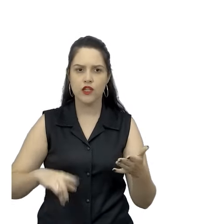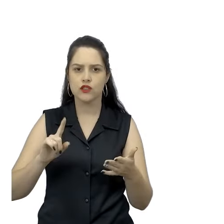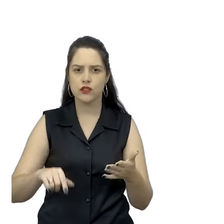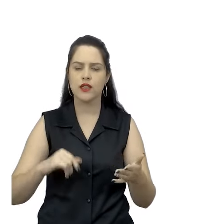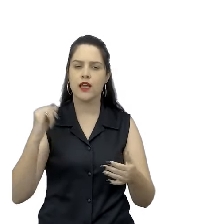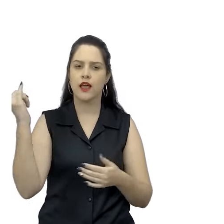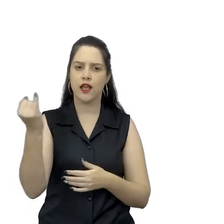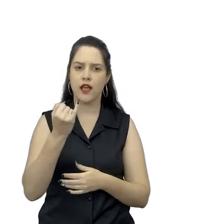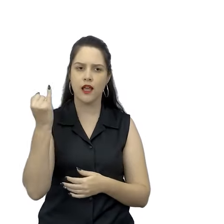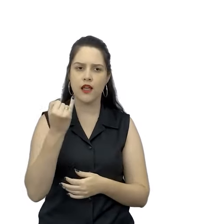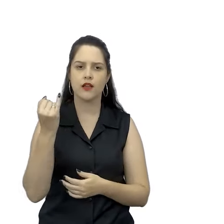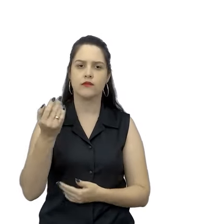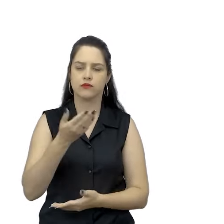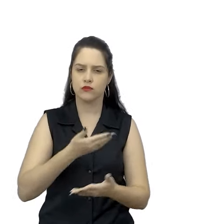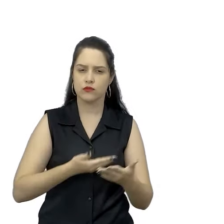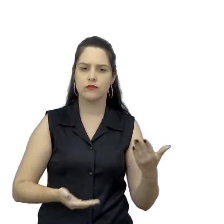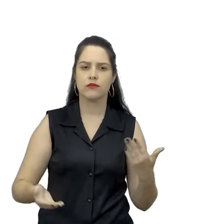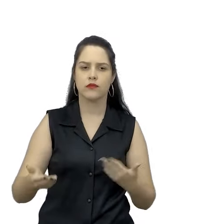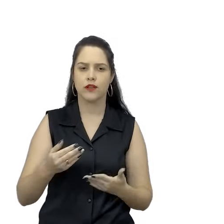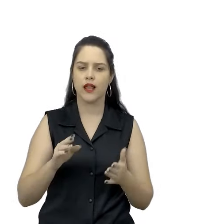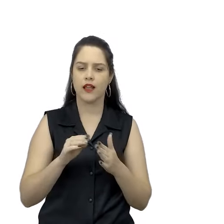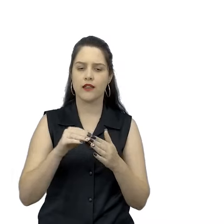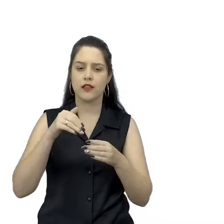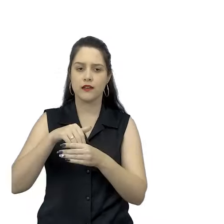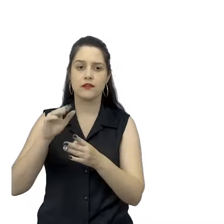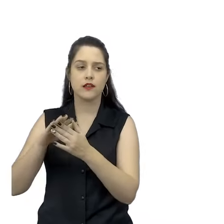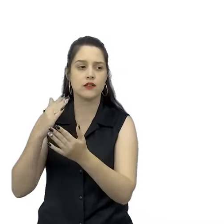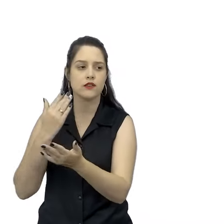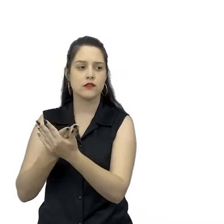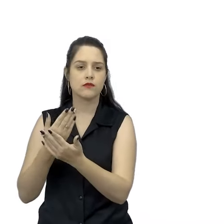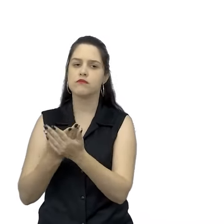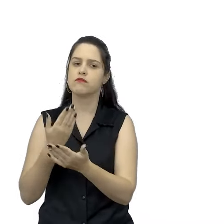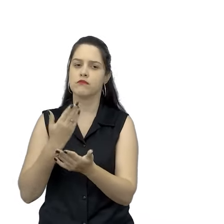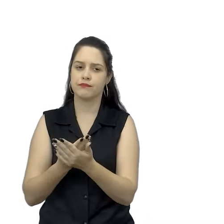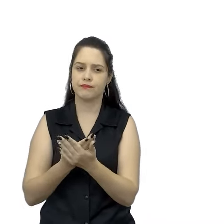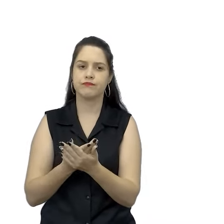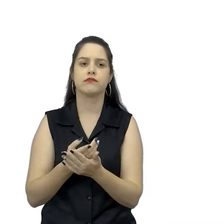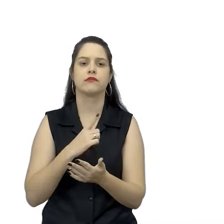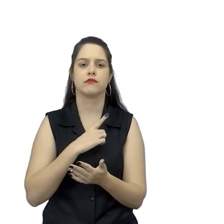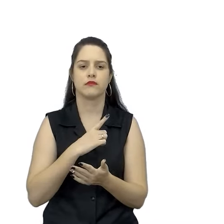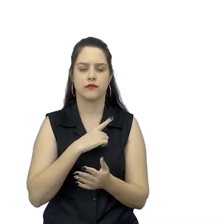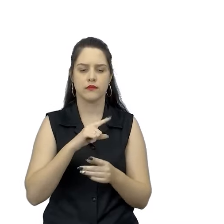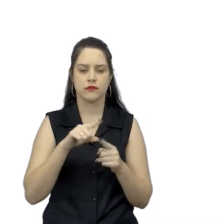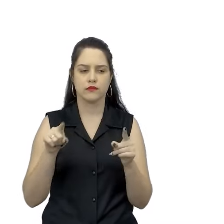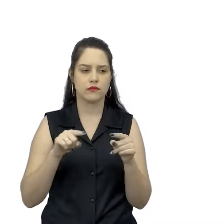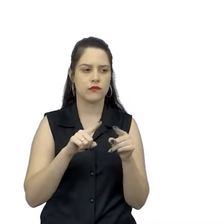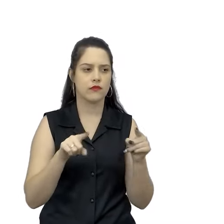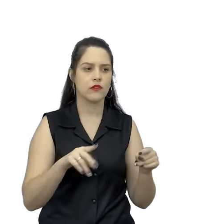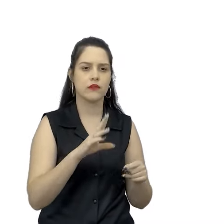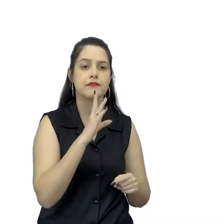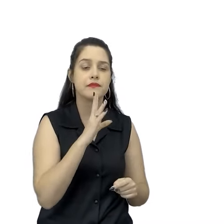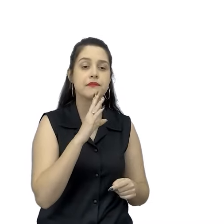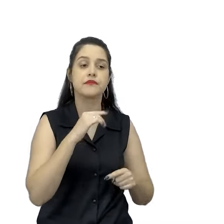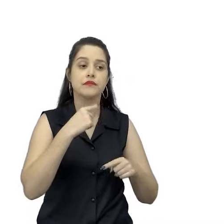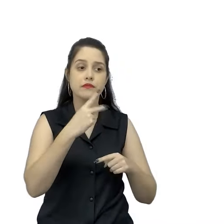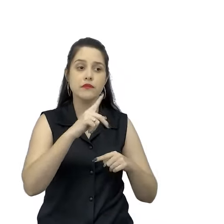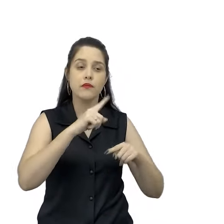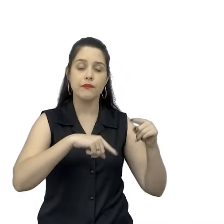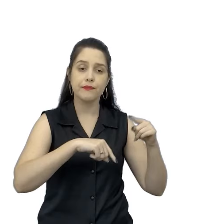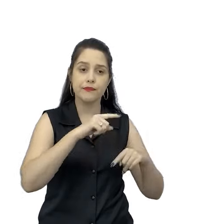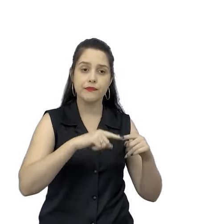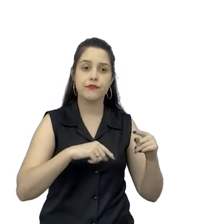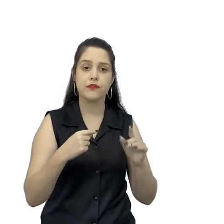de desdobrar isso na escola, de estudar o seu material, de conhecer o seu material antes